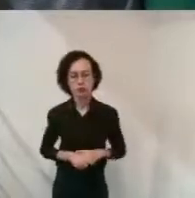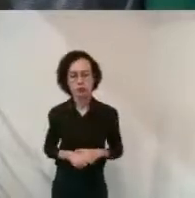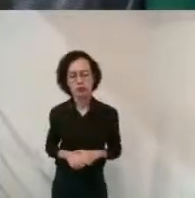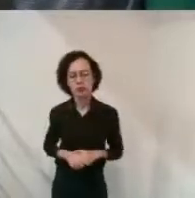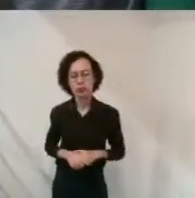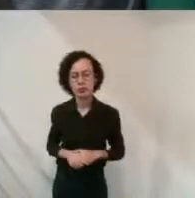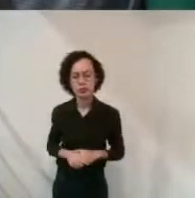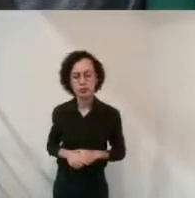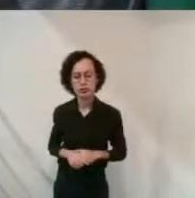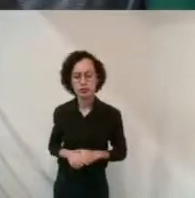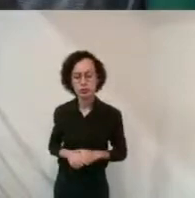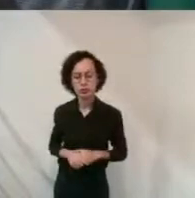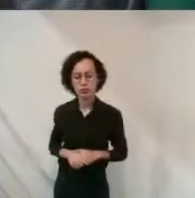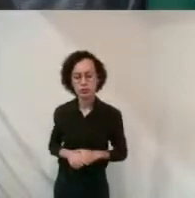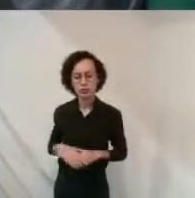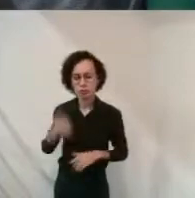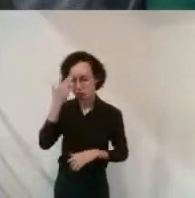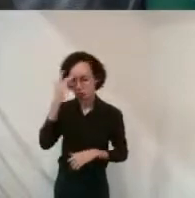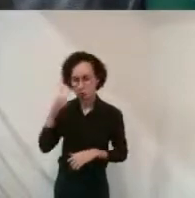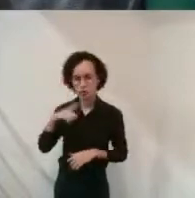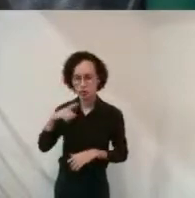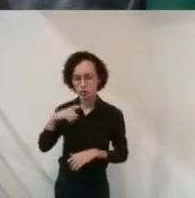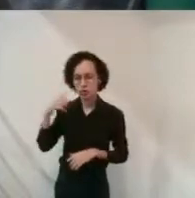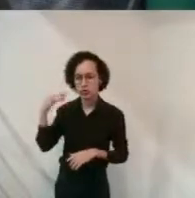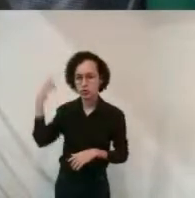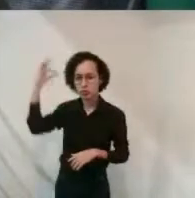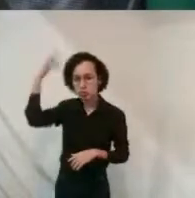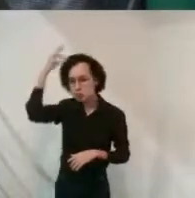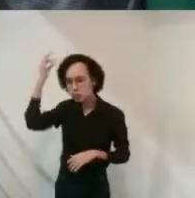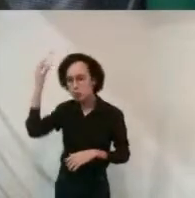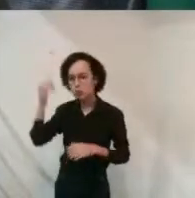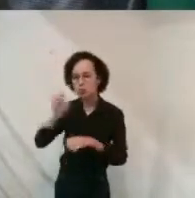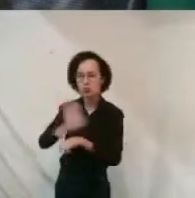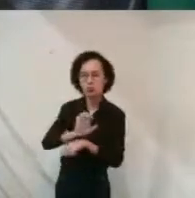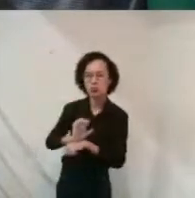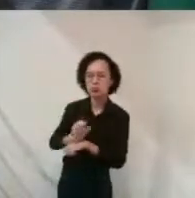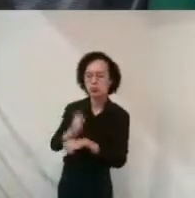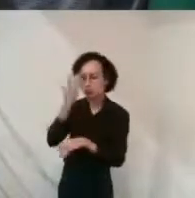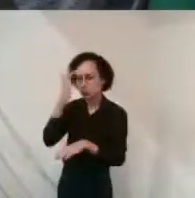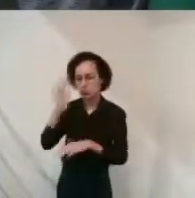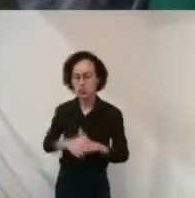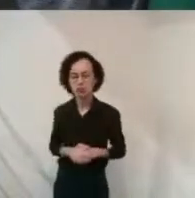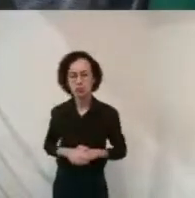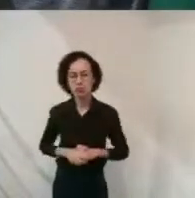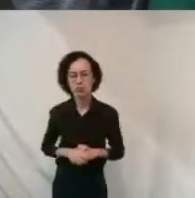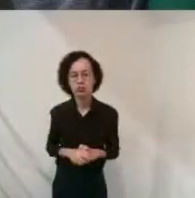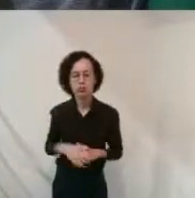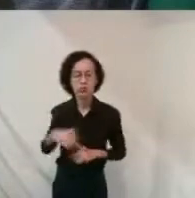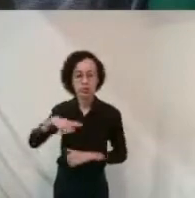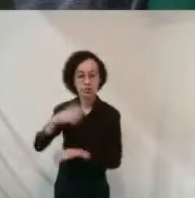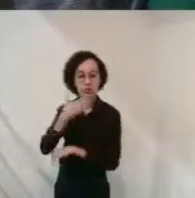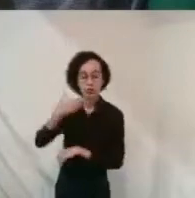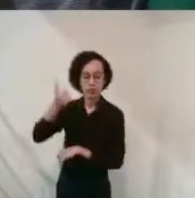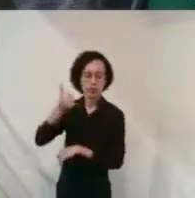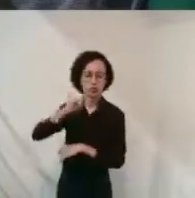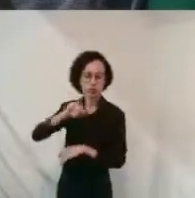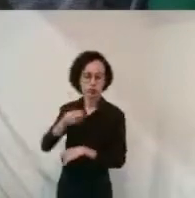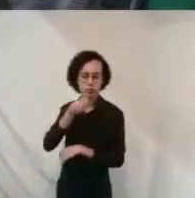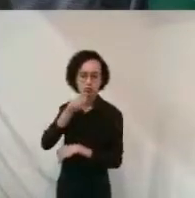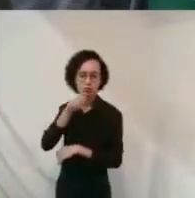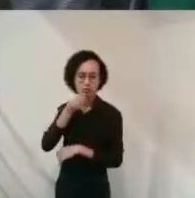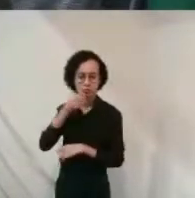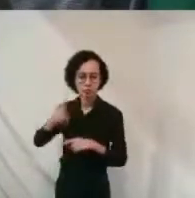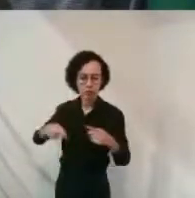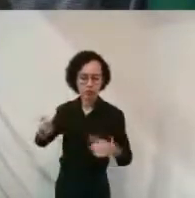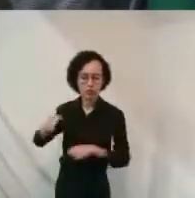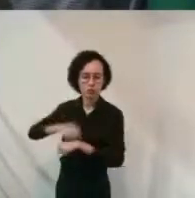quem, não sei se tem alguém do Espírito Santo aqui, lá em Camaçari, onde tem o melhor aproveitamento de resíduos sólidos